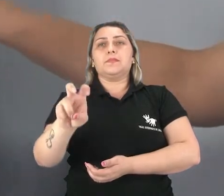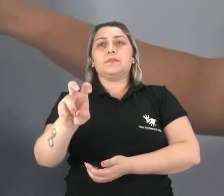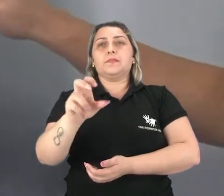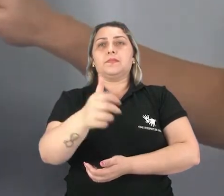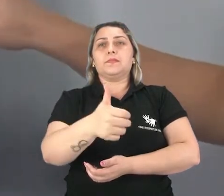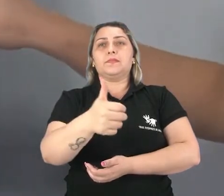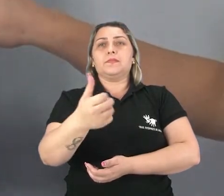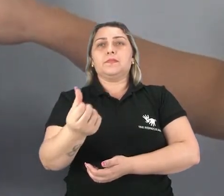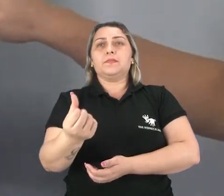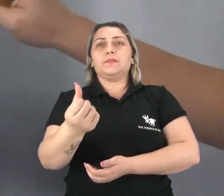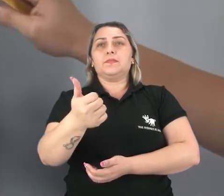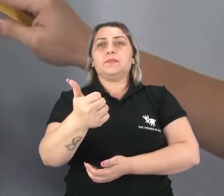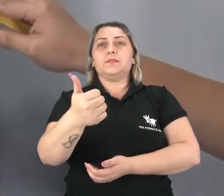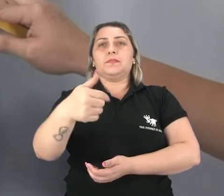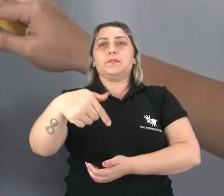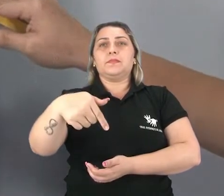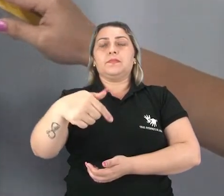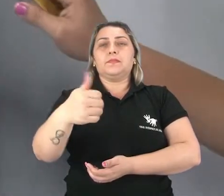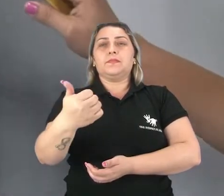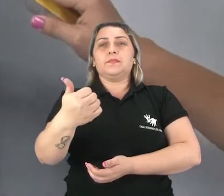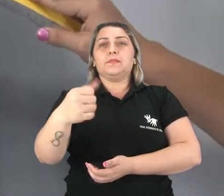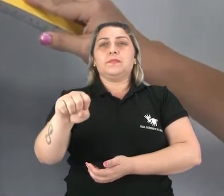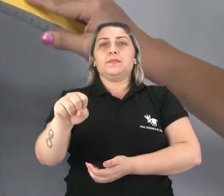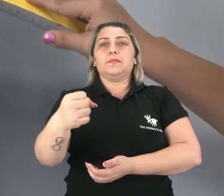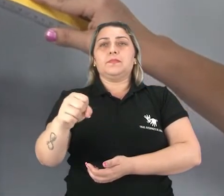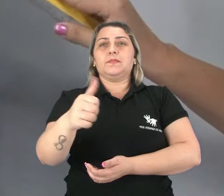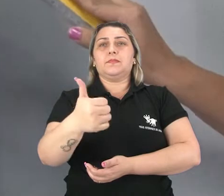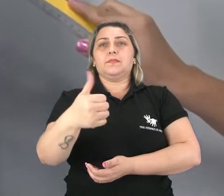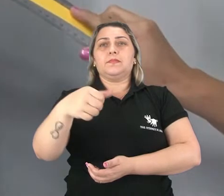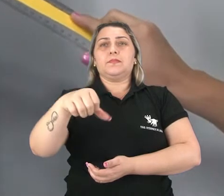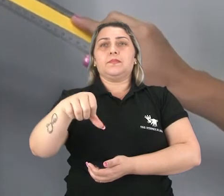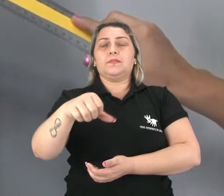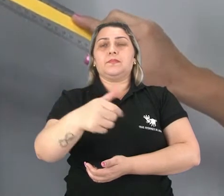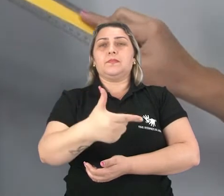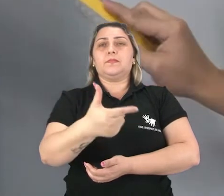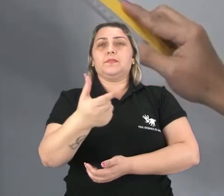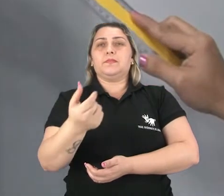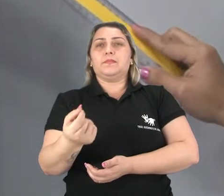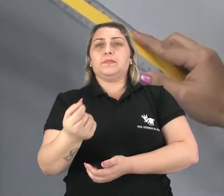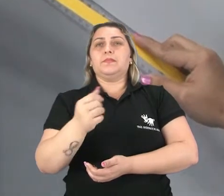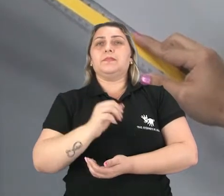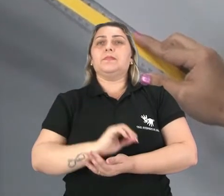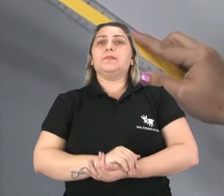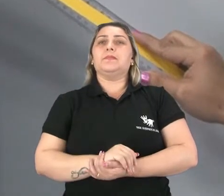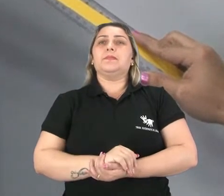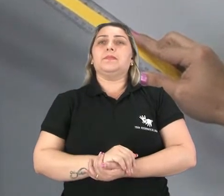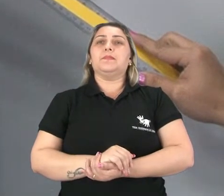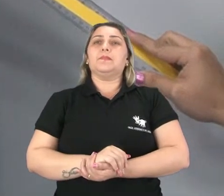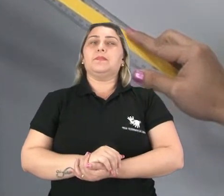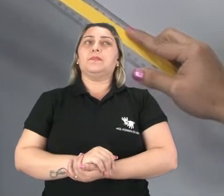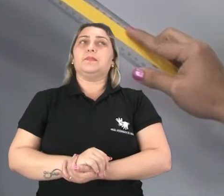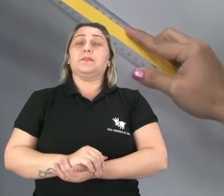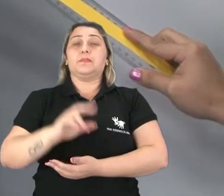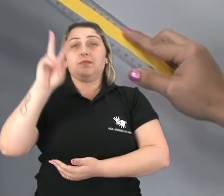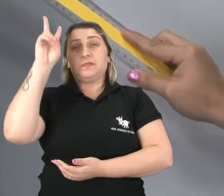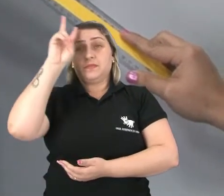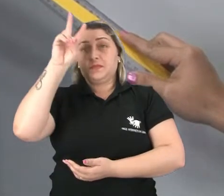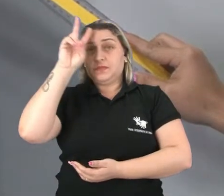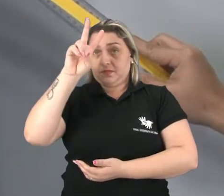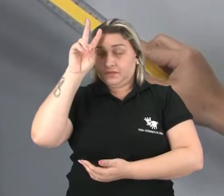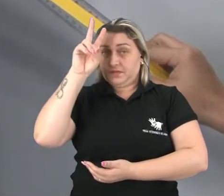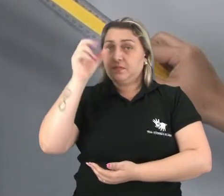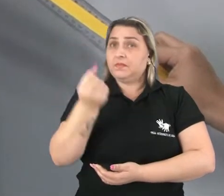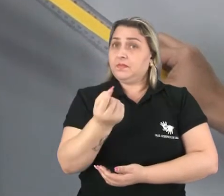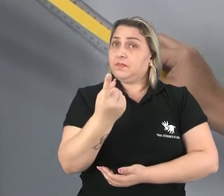14, 15, 16, 17, 18, 19, 20. Lembram do que nós